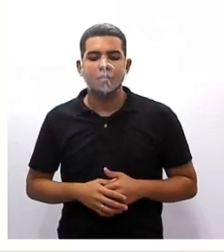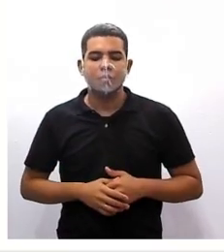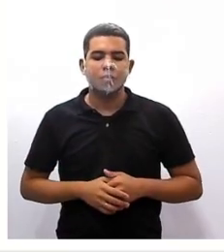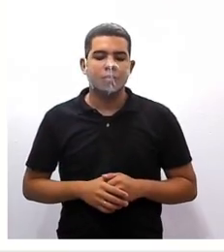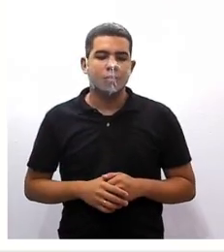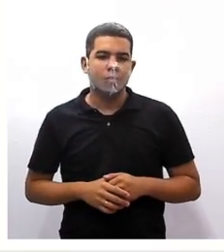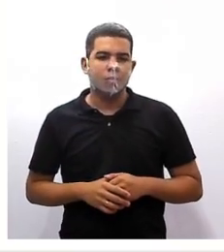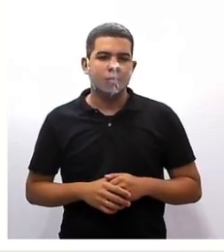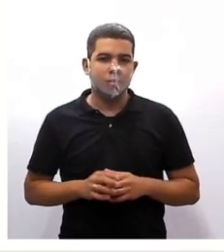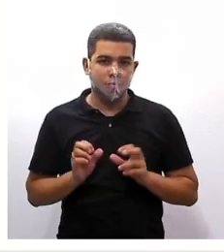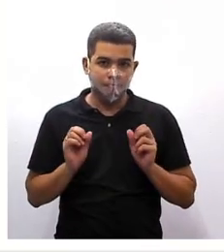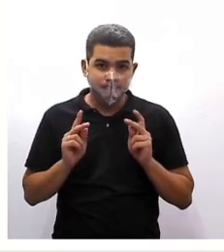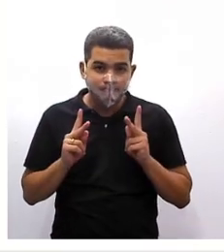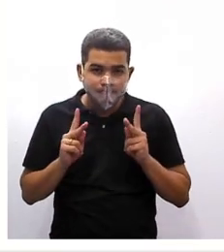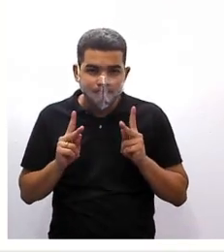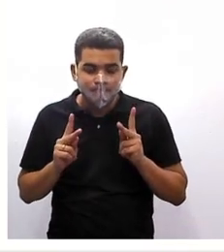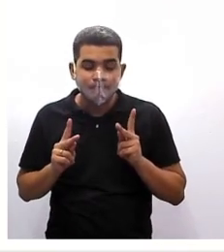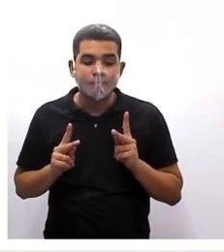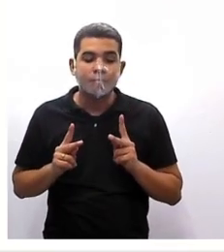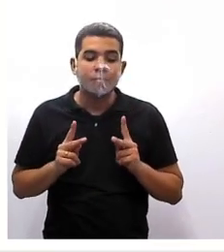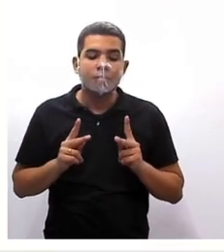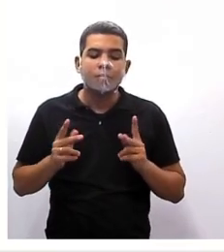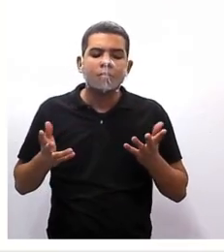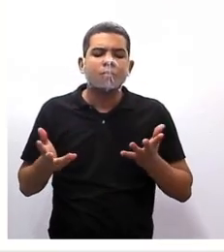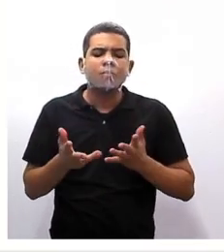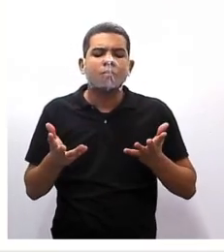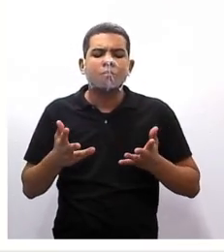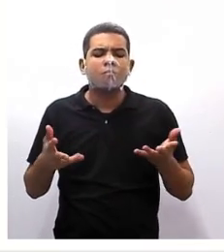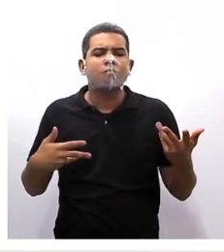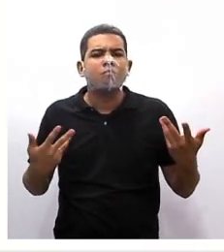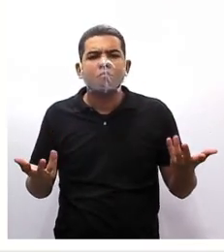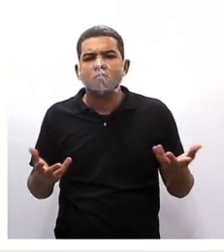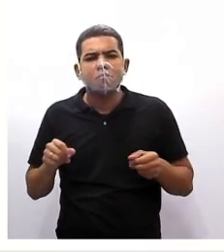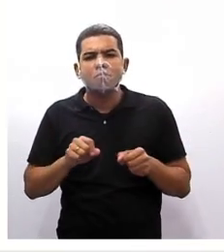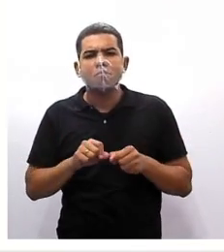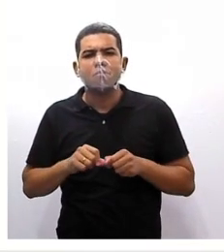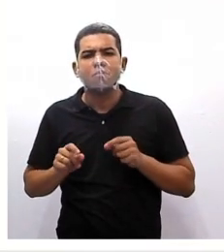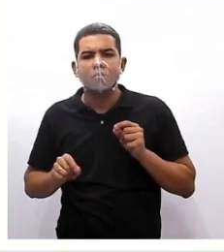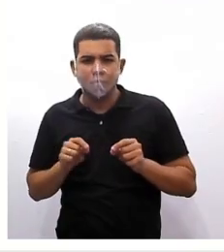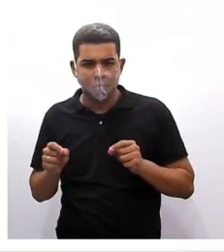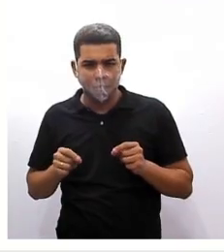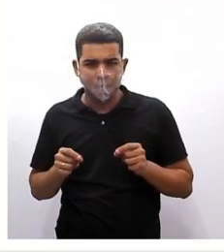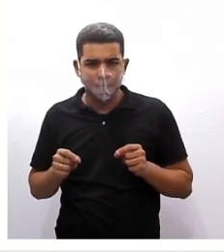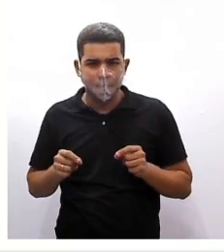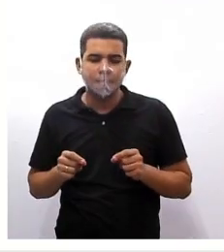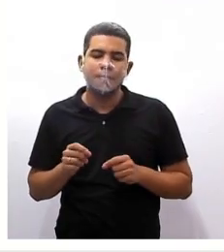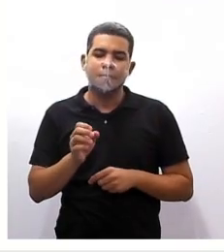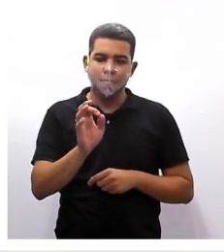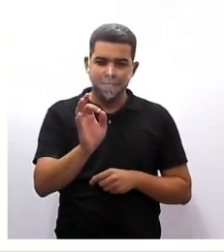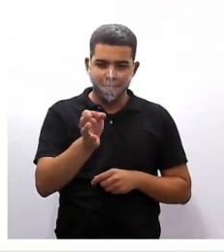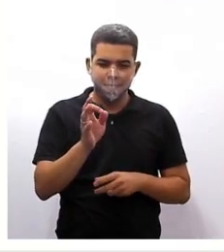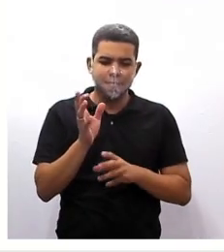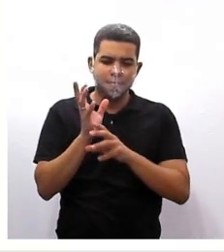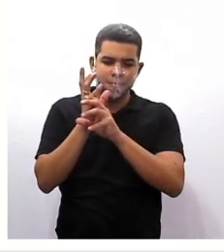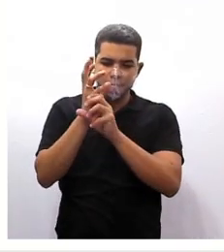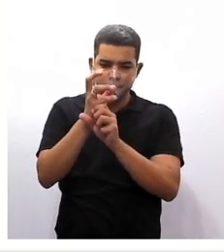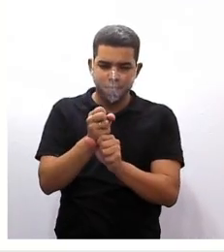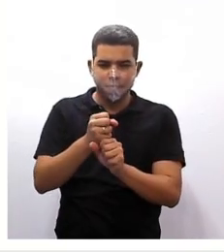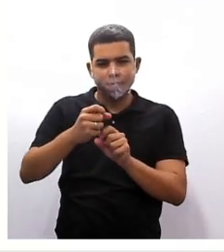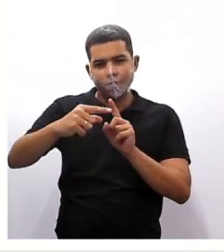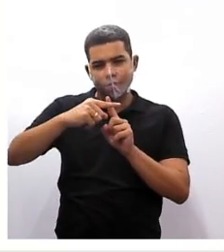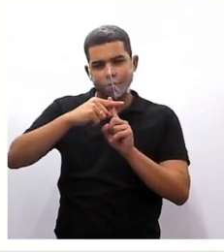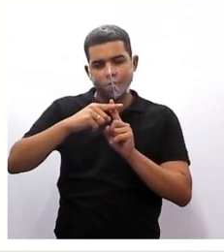2,17. Beleza? Então, ó, e agora? Como é que faz? Massa, vai somar. Agora um